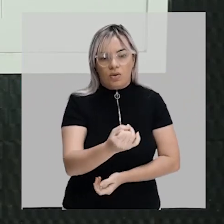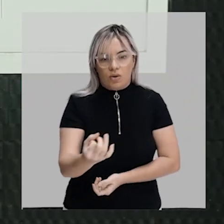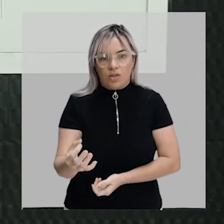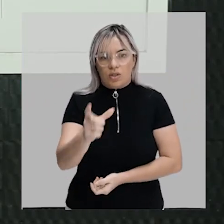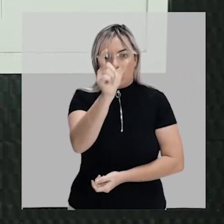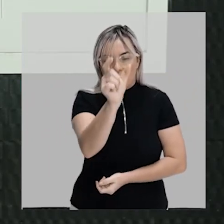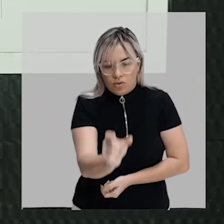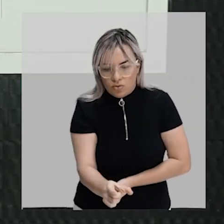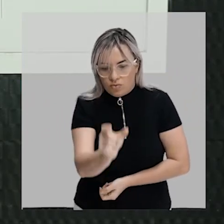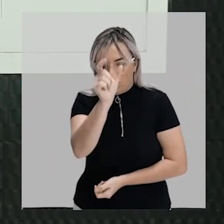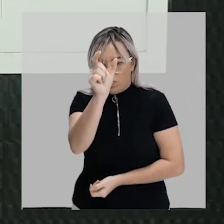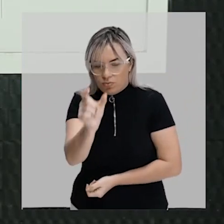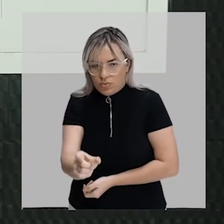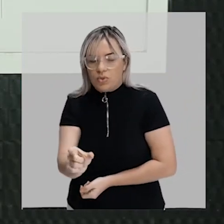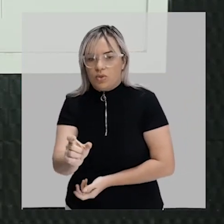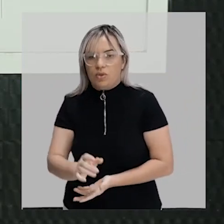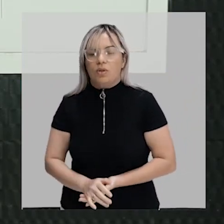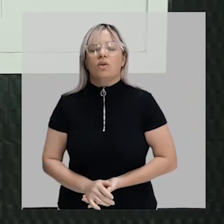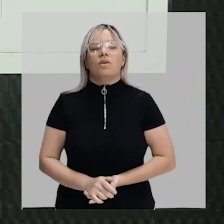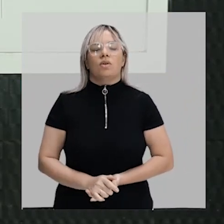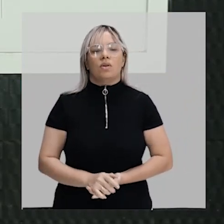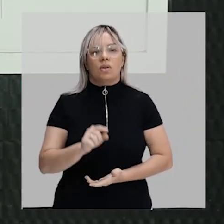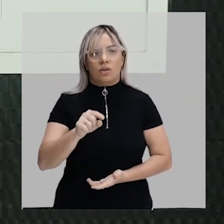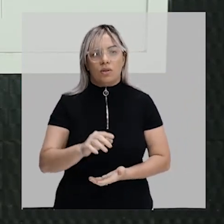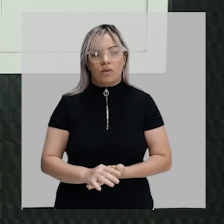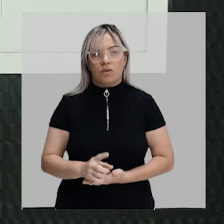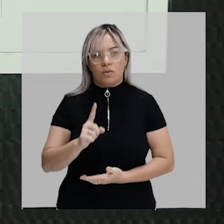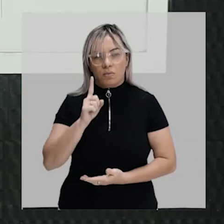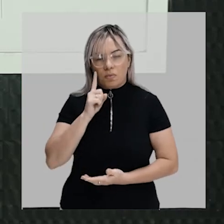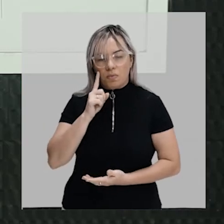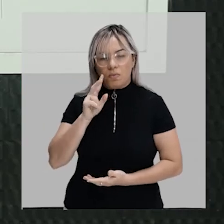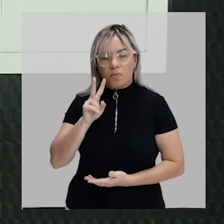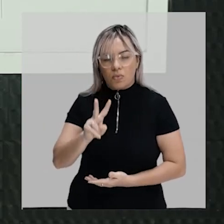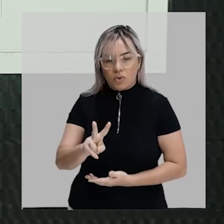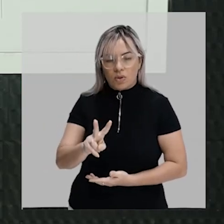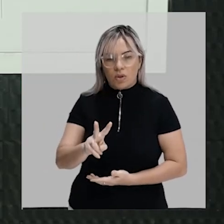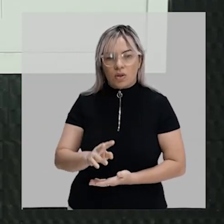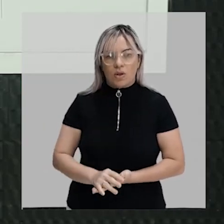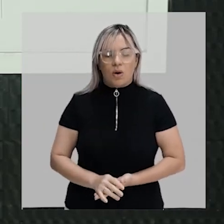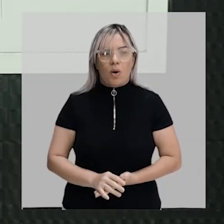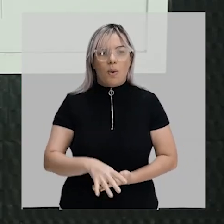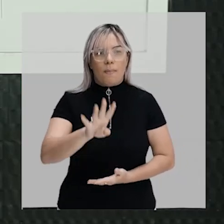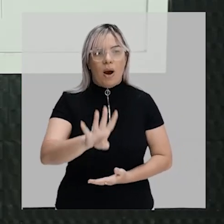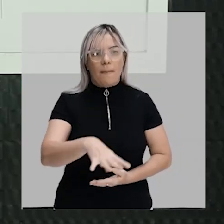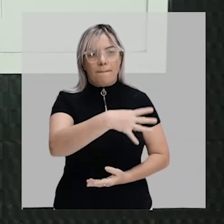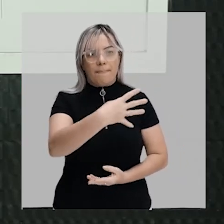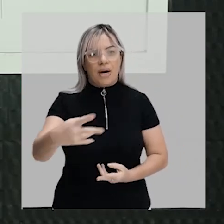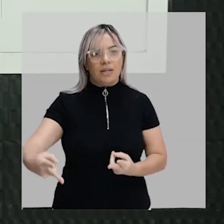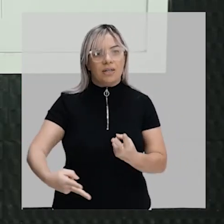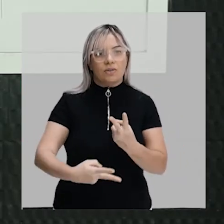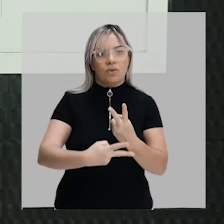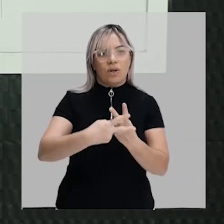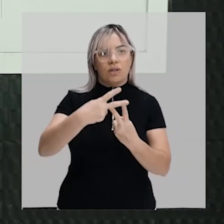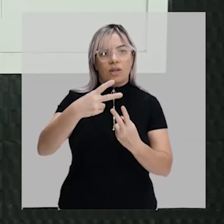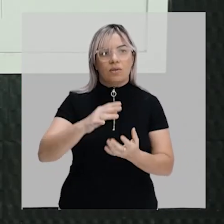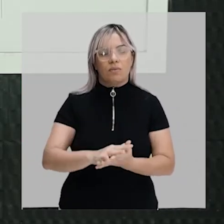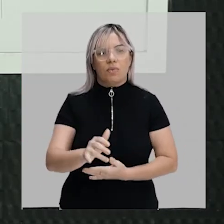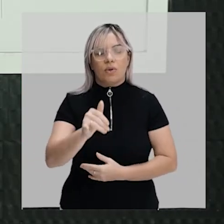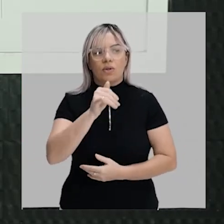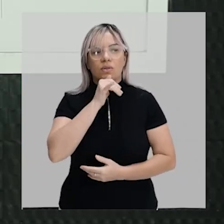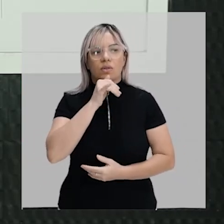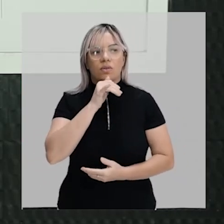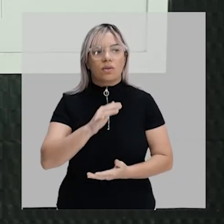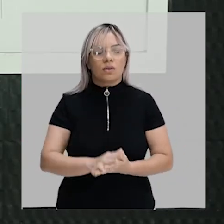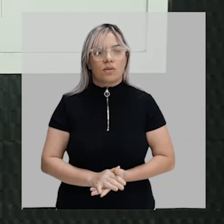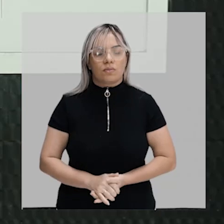colunas Então você tá dia de uma matriz quadrada certo Olha só por exemplo eu